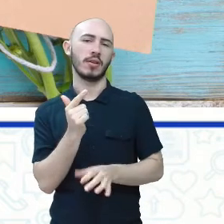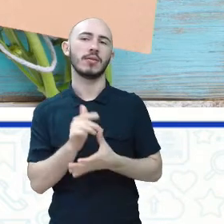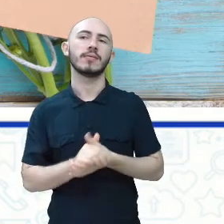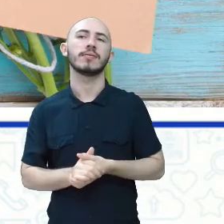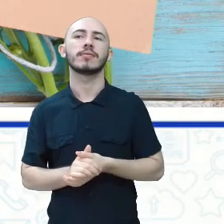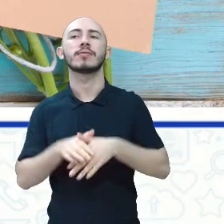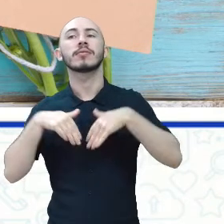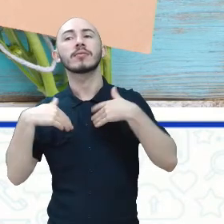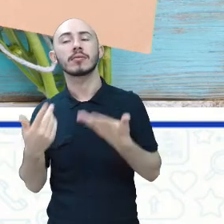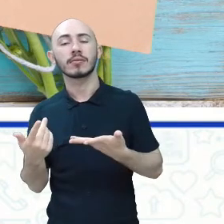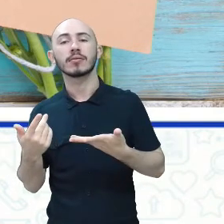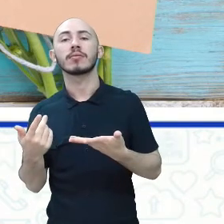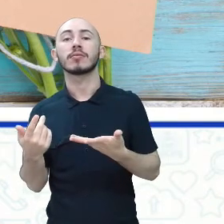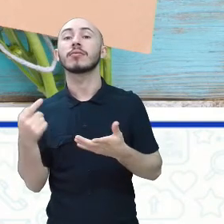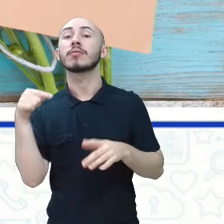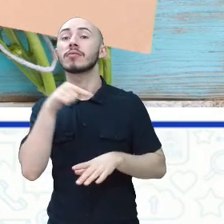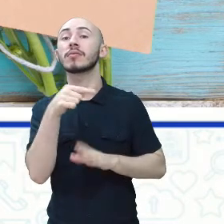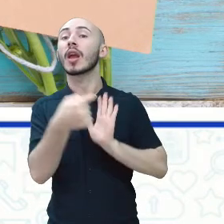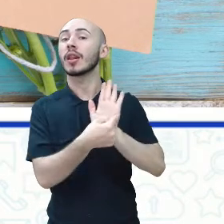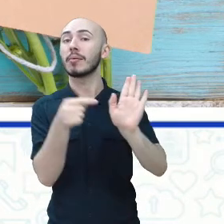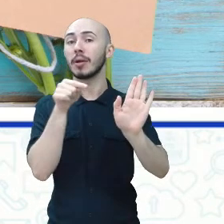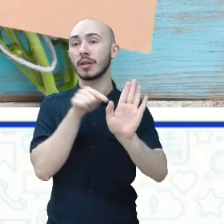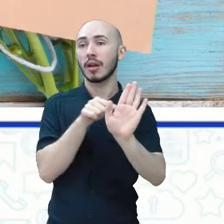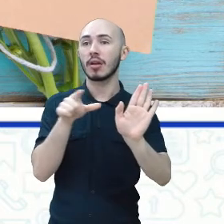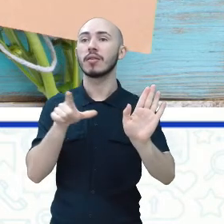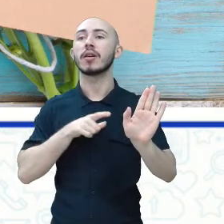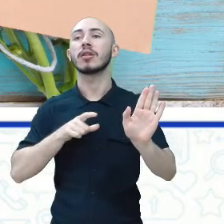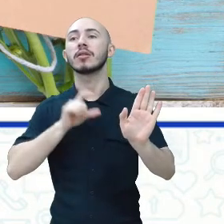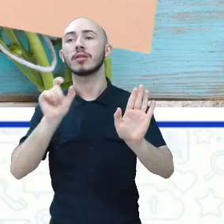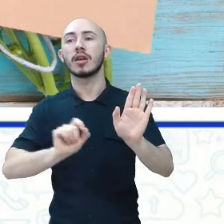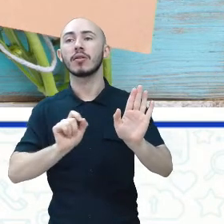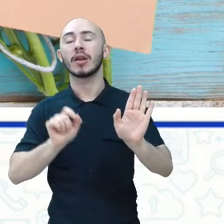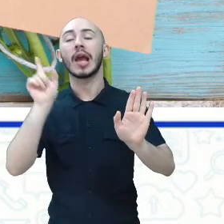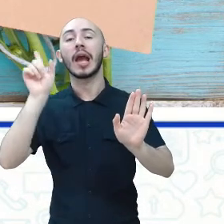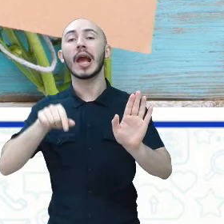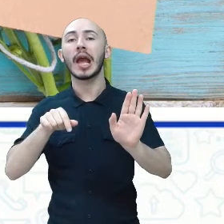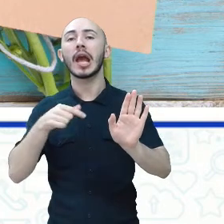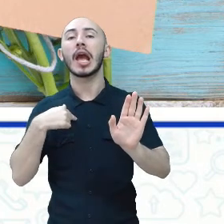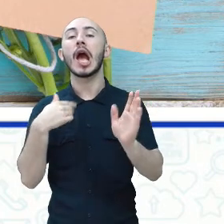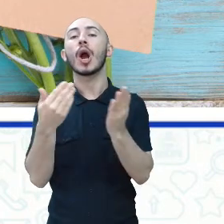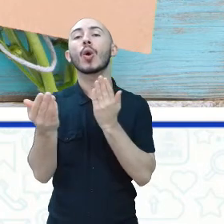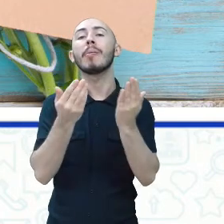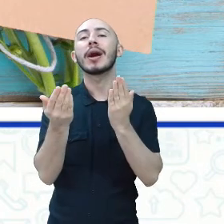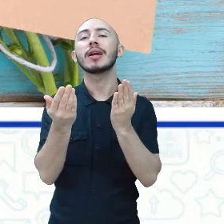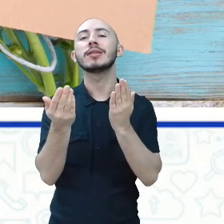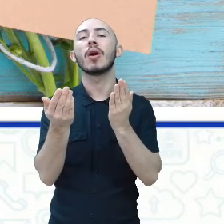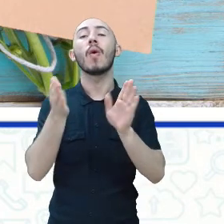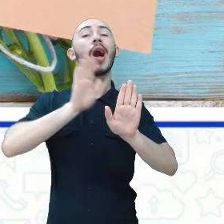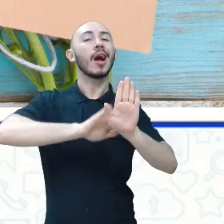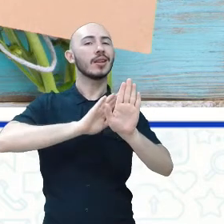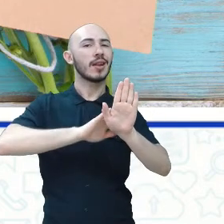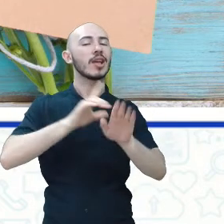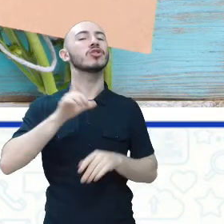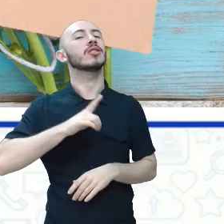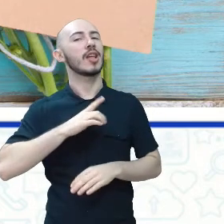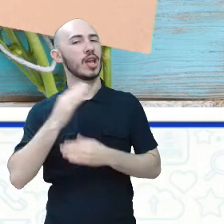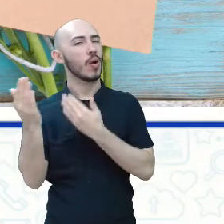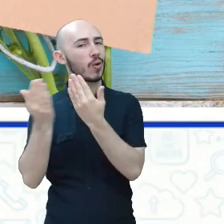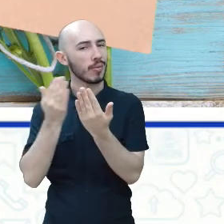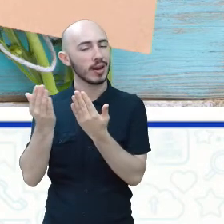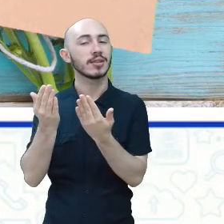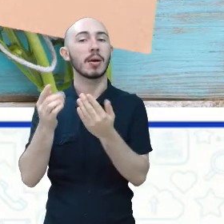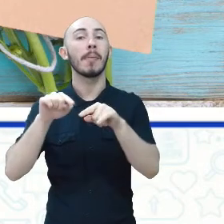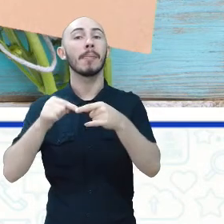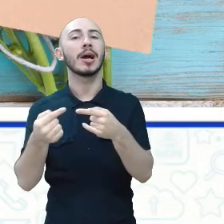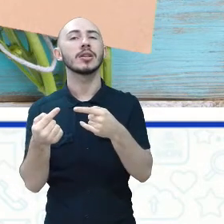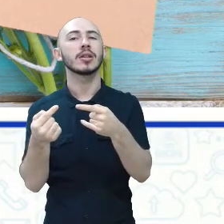Então, o que acontece na metáfora é que se faz uma comparação implícita. Vocês percebem que há